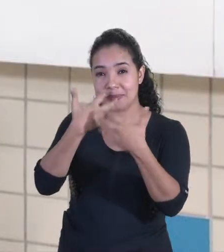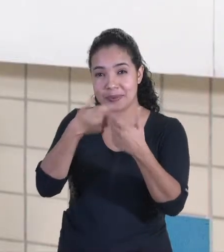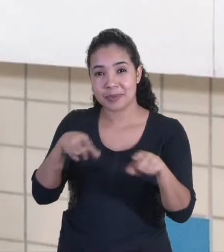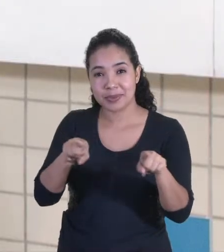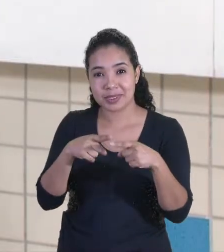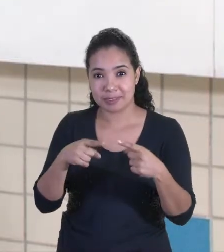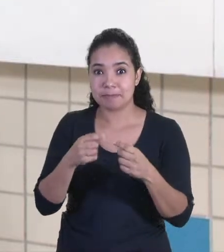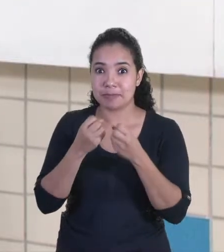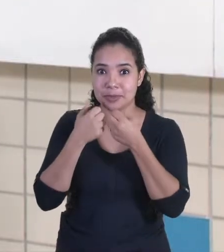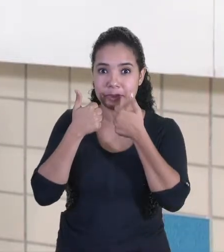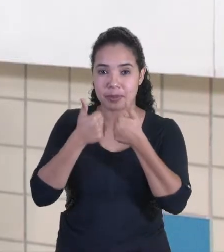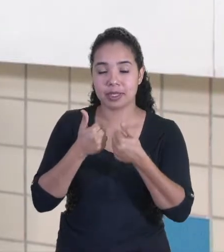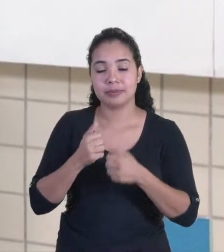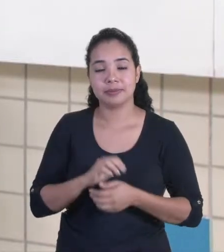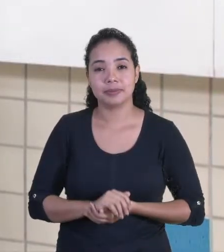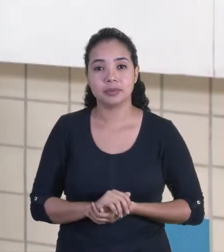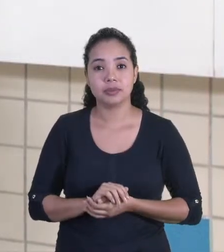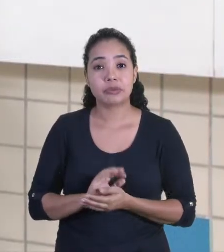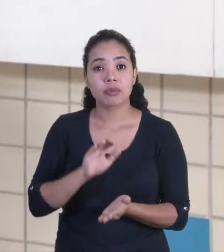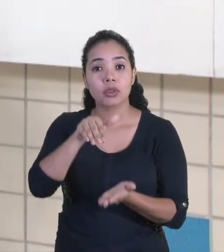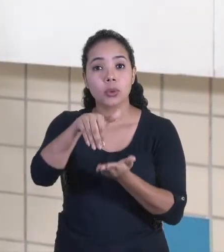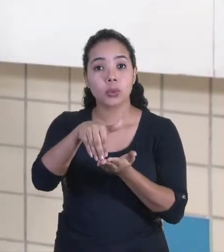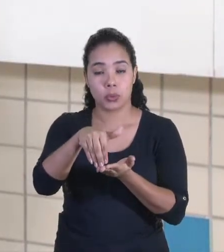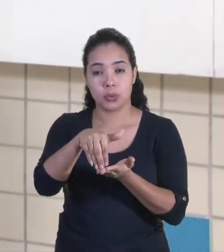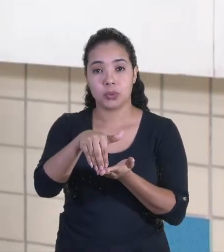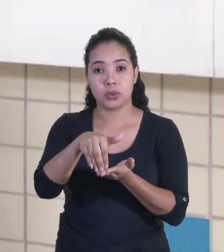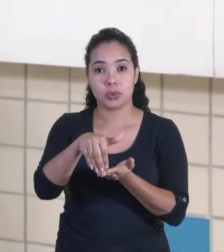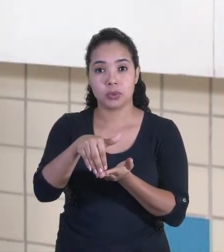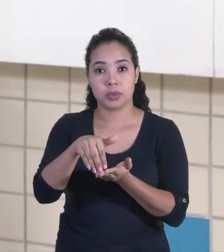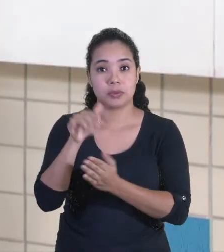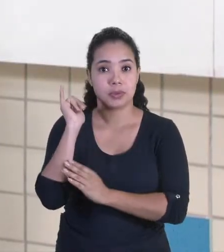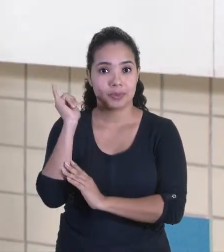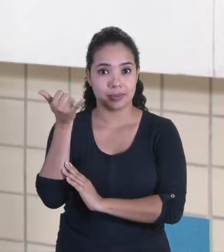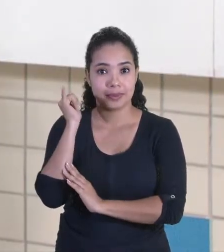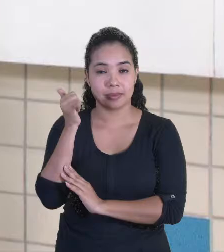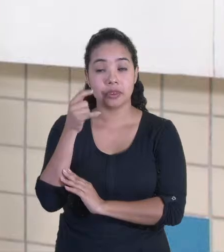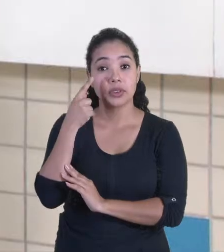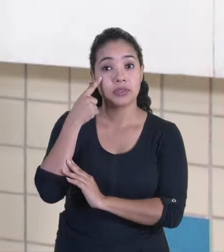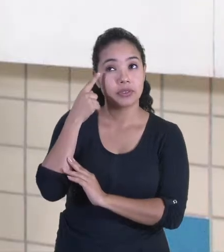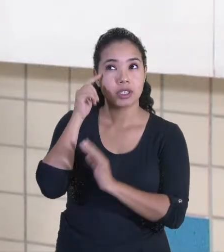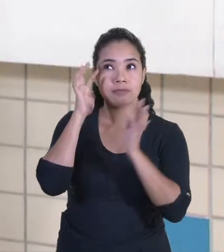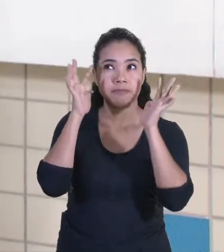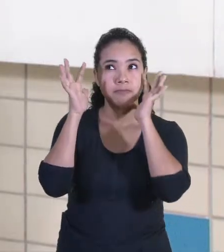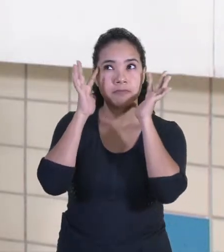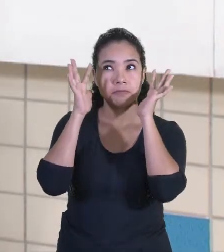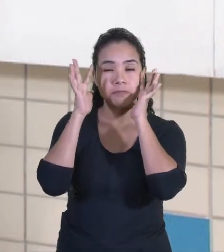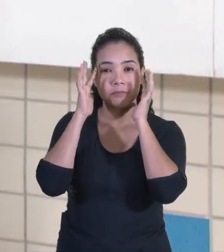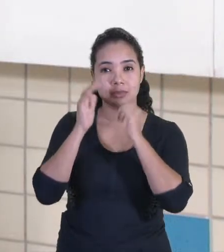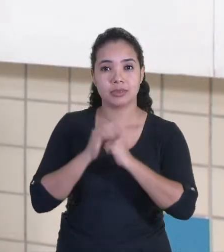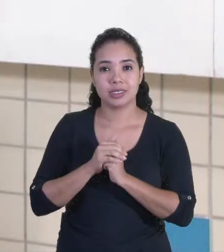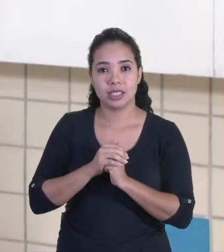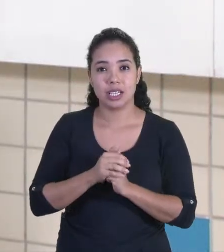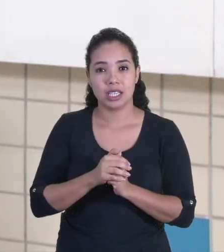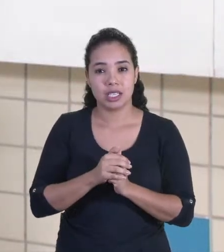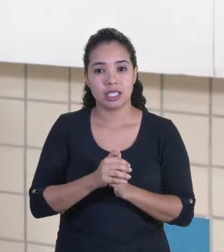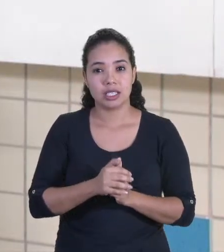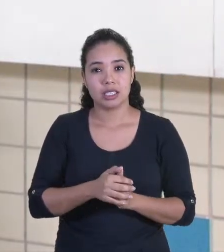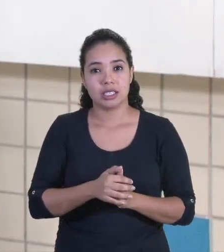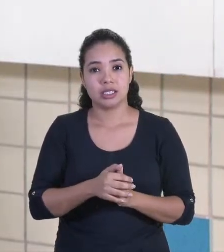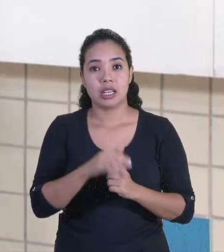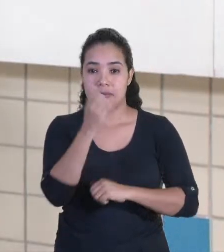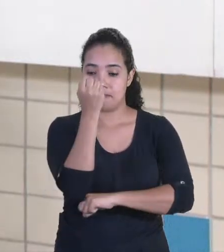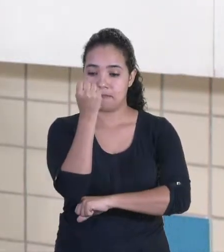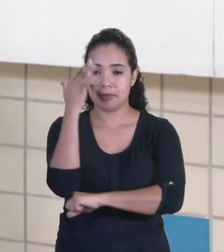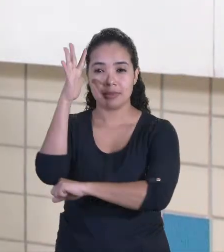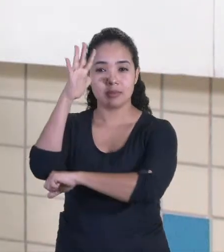bem. Vamos para o nosso último teste? Veja quem são esses. Foram abandonados na